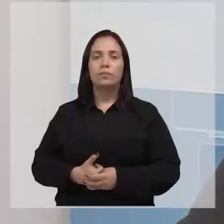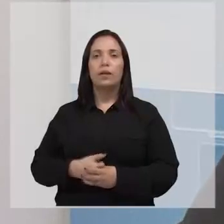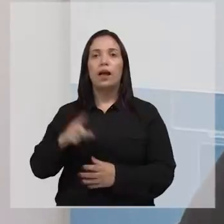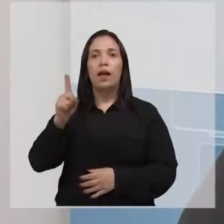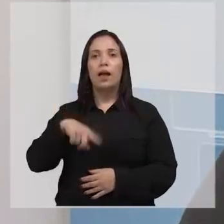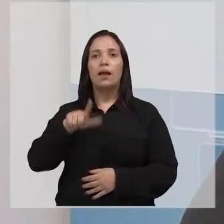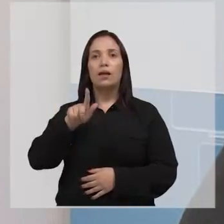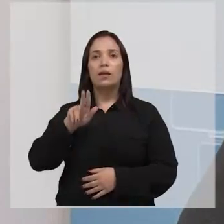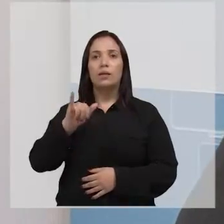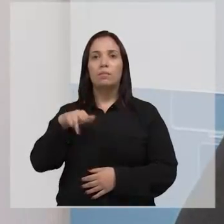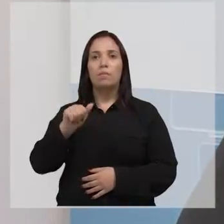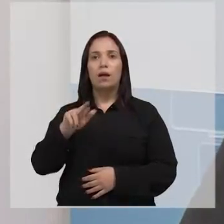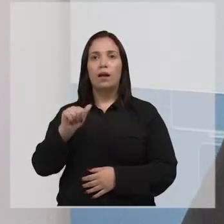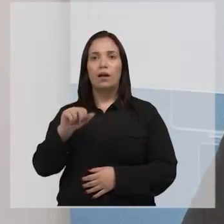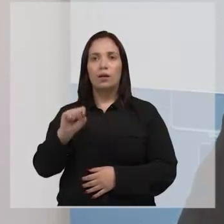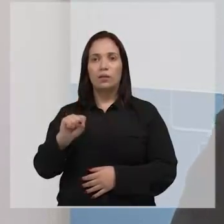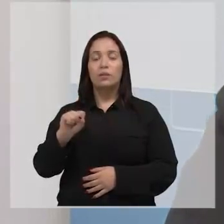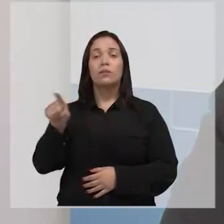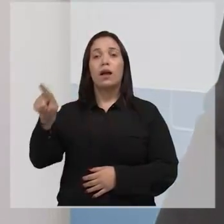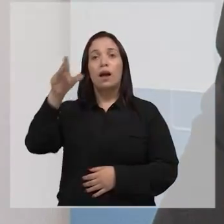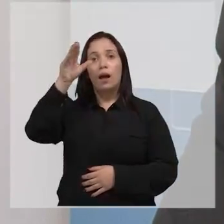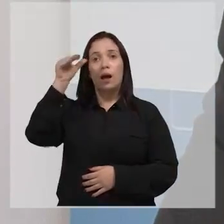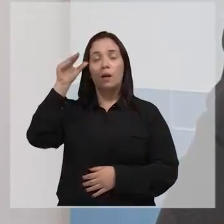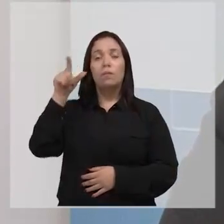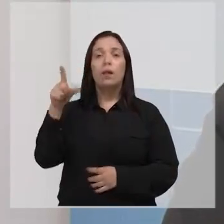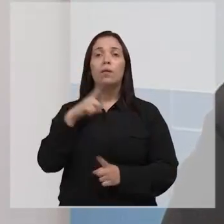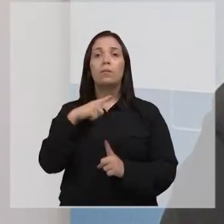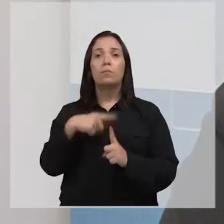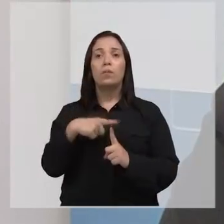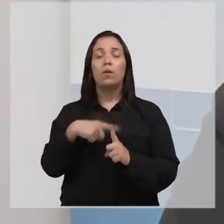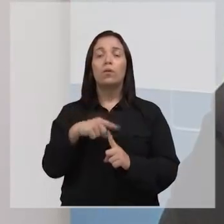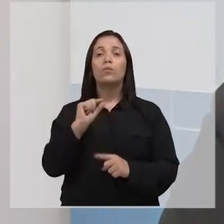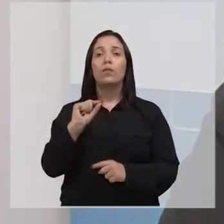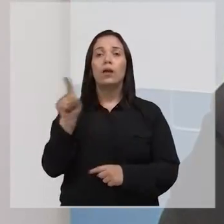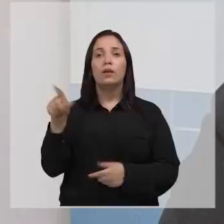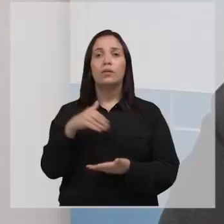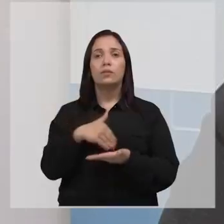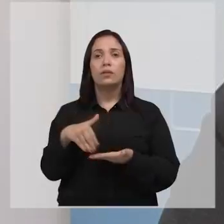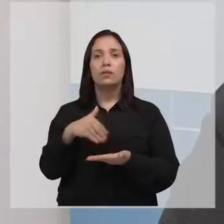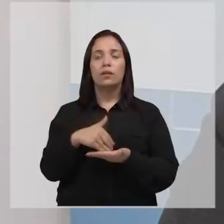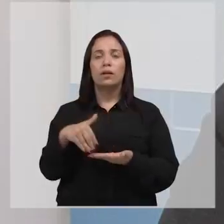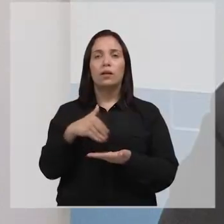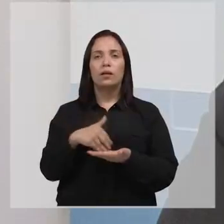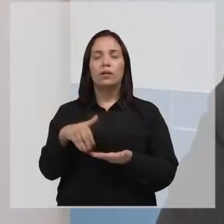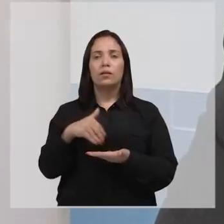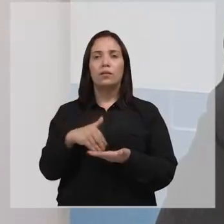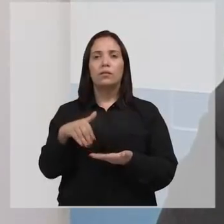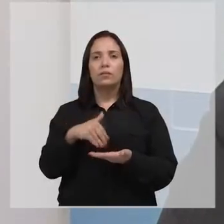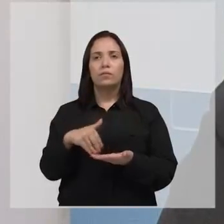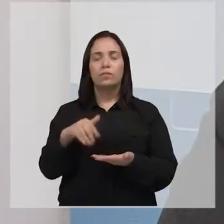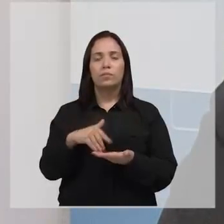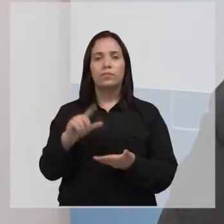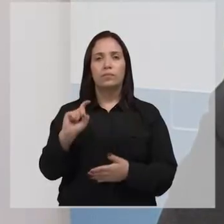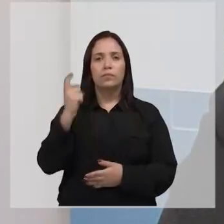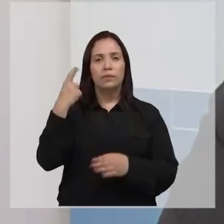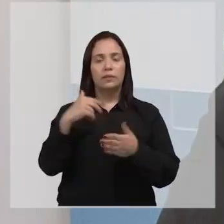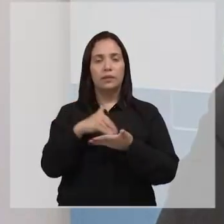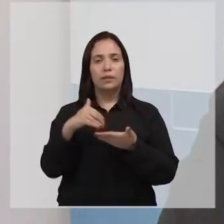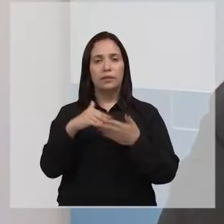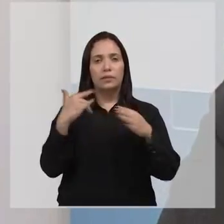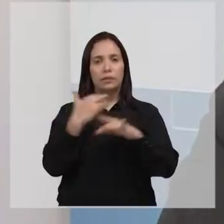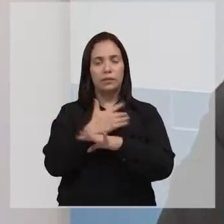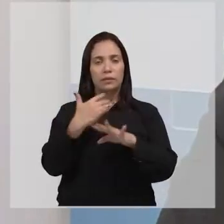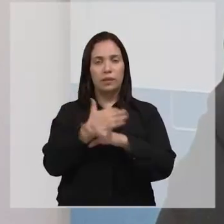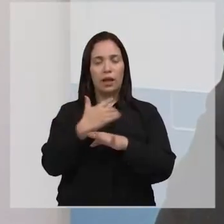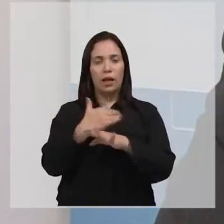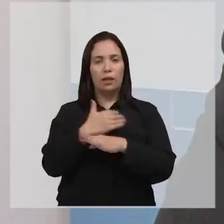Guimarães, e não deram. Não deram. E o Camilo tinha um ponto positivo, ele era secretário, tinha sido secretário da cidade, tinha sido secretário de